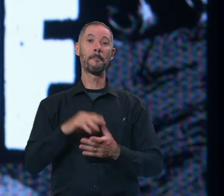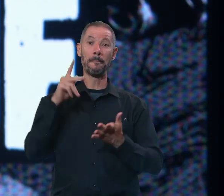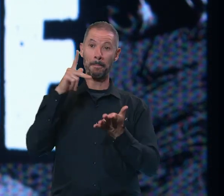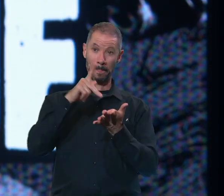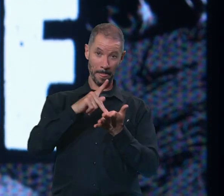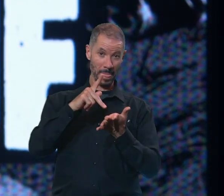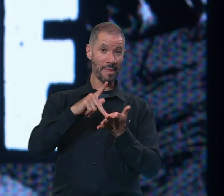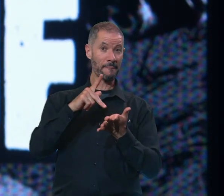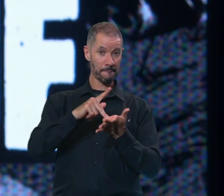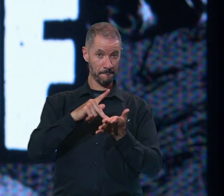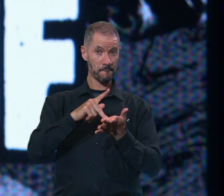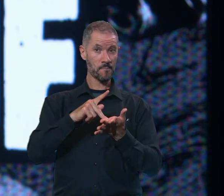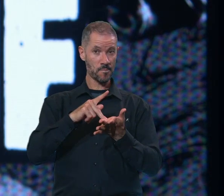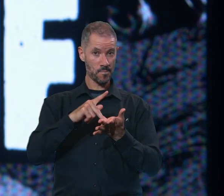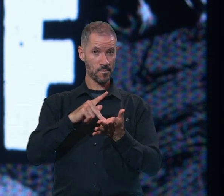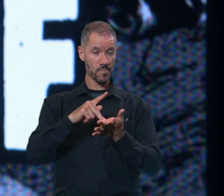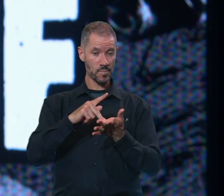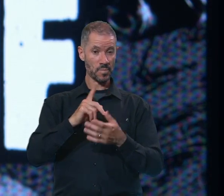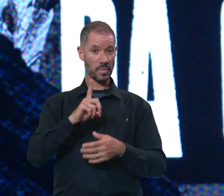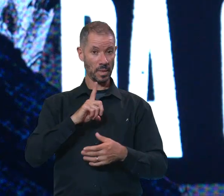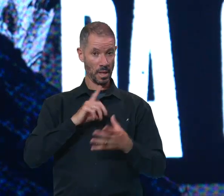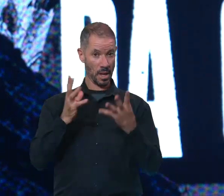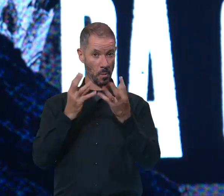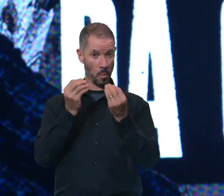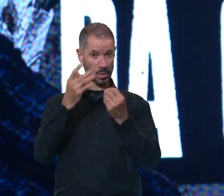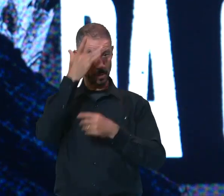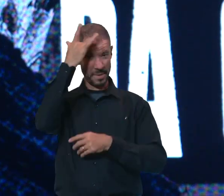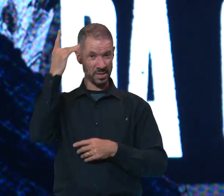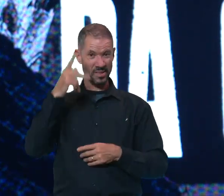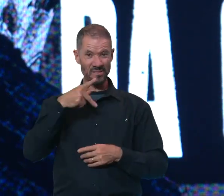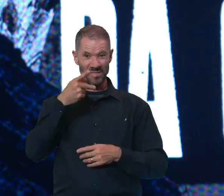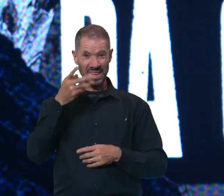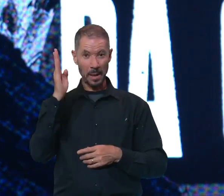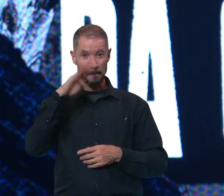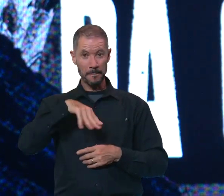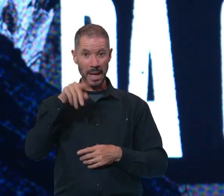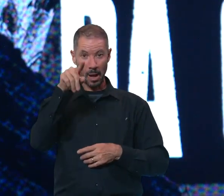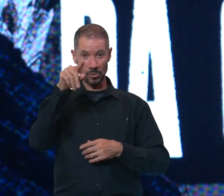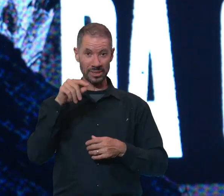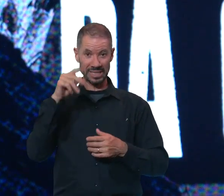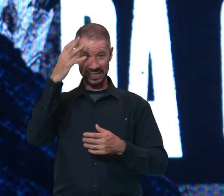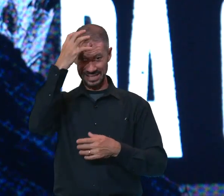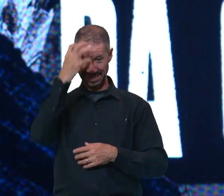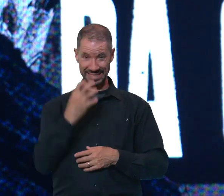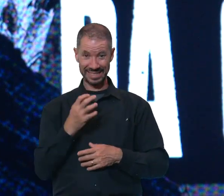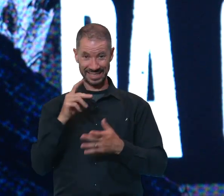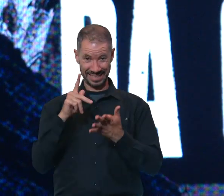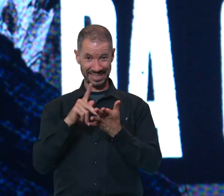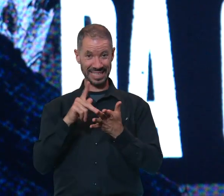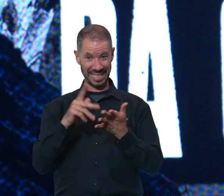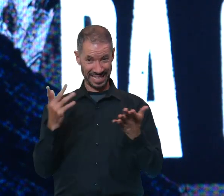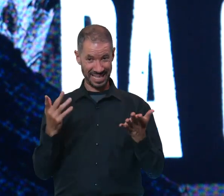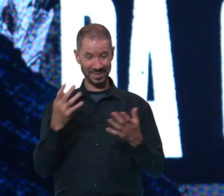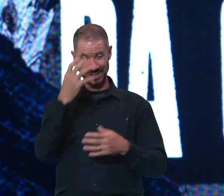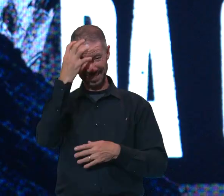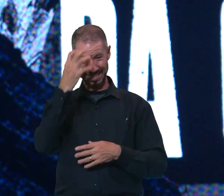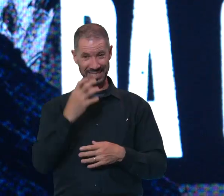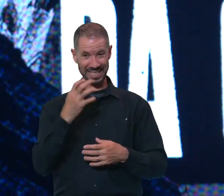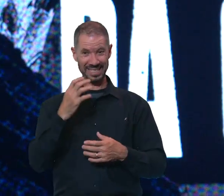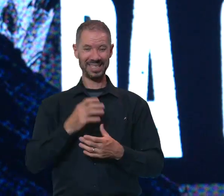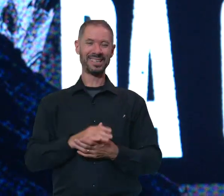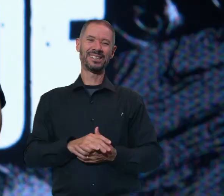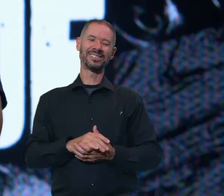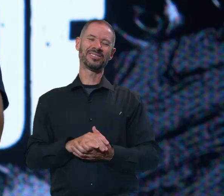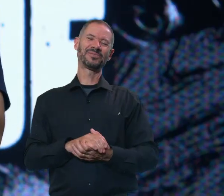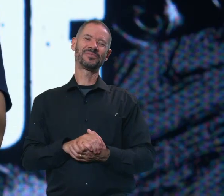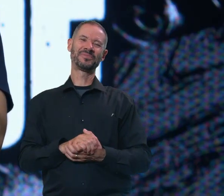verdade. Tem muita gente que fala mal de você. Sabia? É sério, gente. Tô falando sério. Recebe? Não, brincadeira.